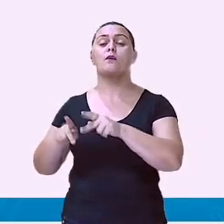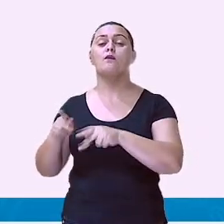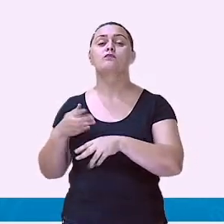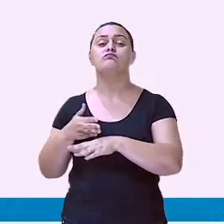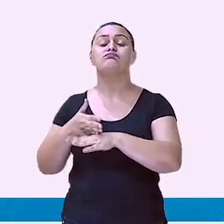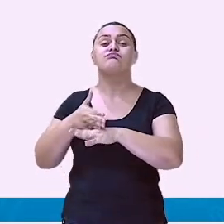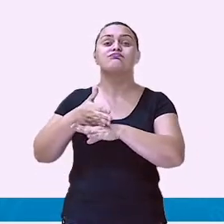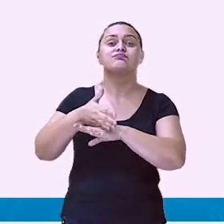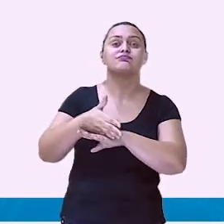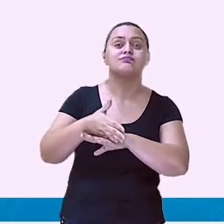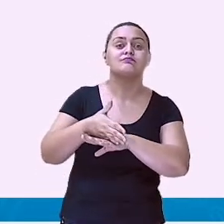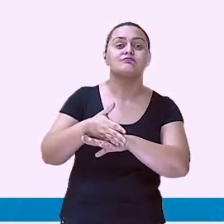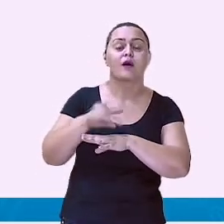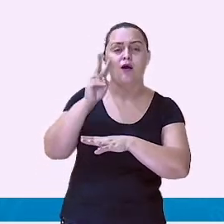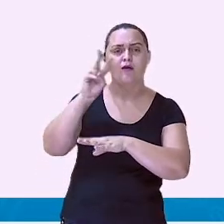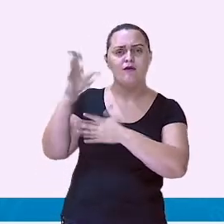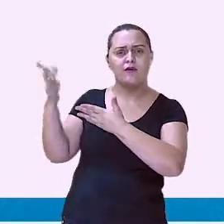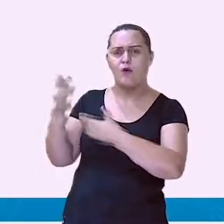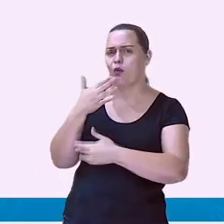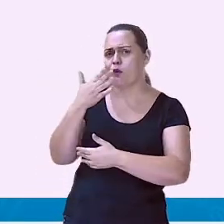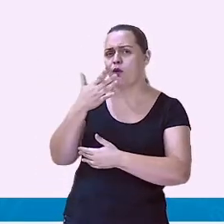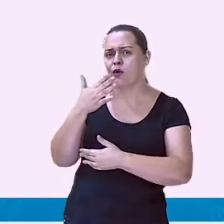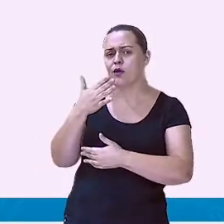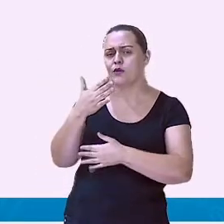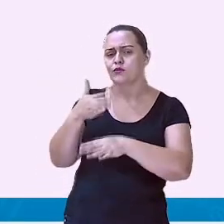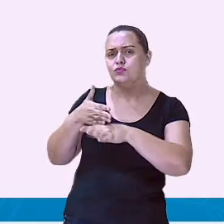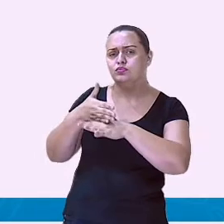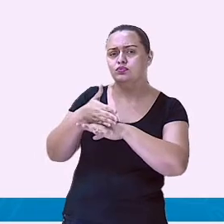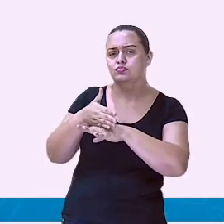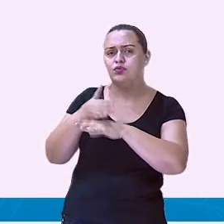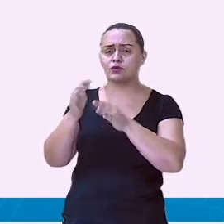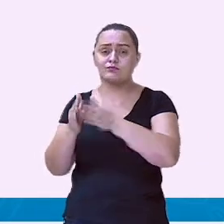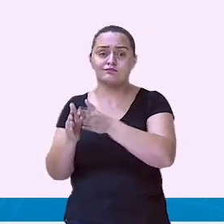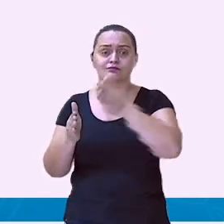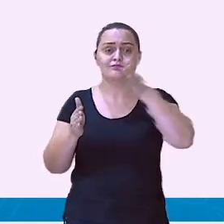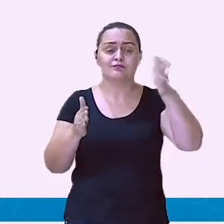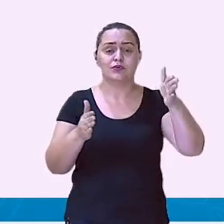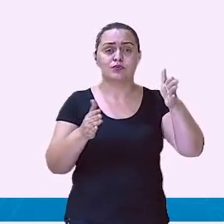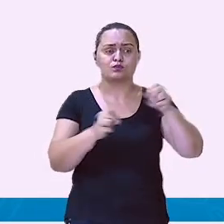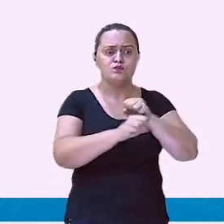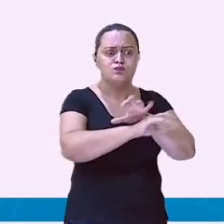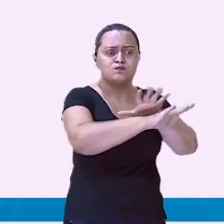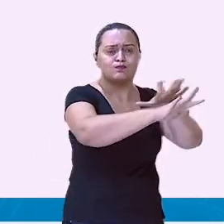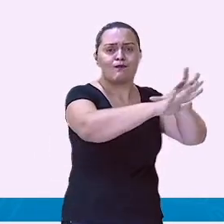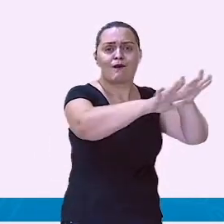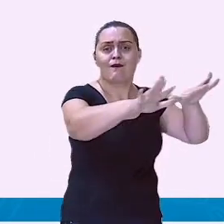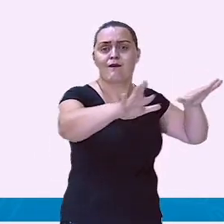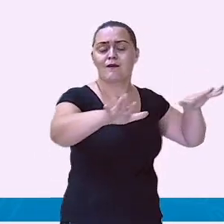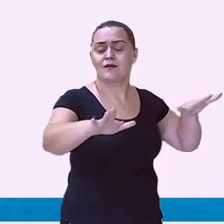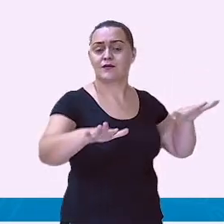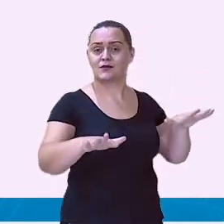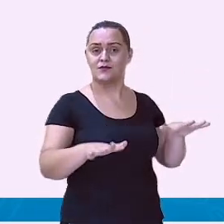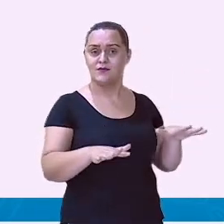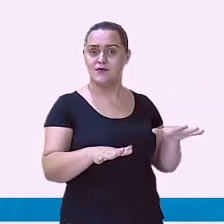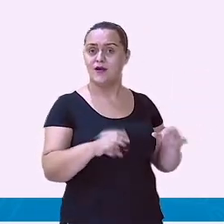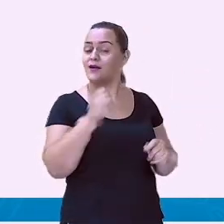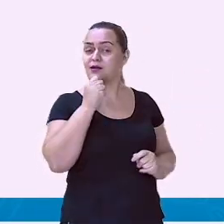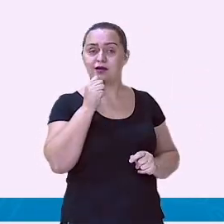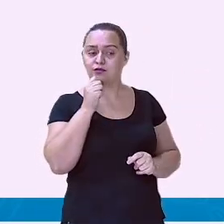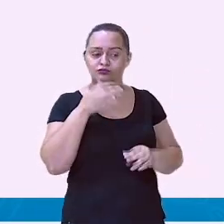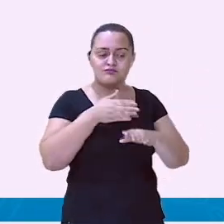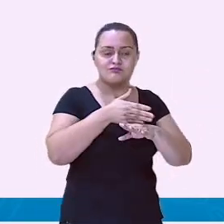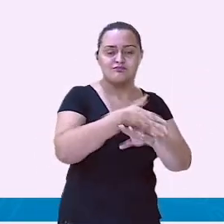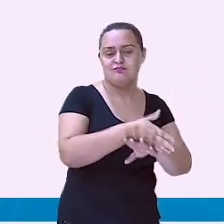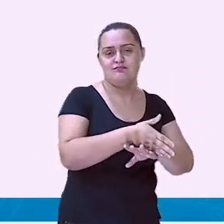ainda que adentrar. Tinha muita coisa no nosso território ainda para ser alcançada.